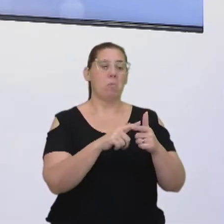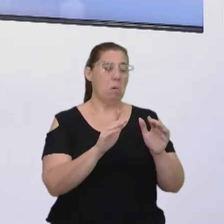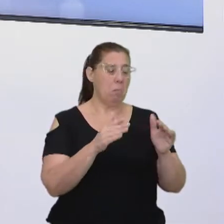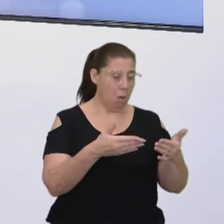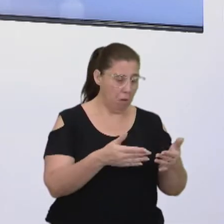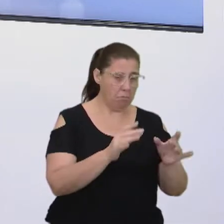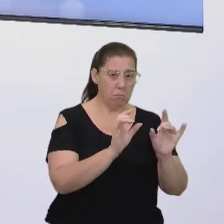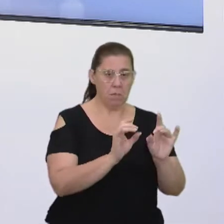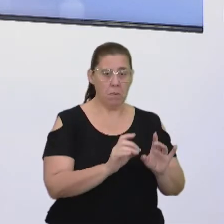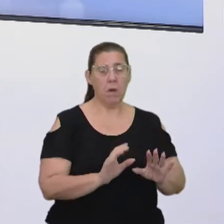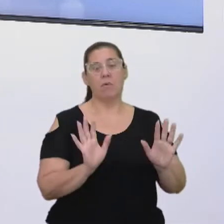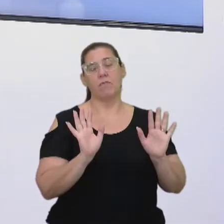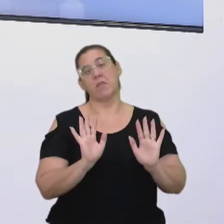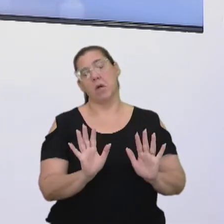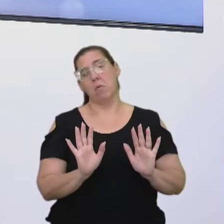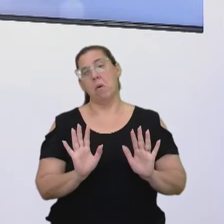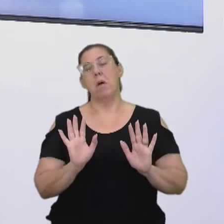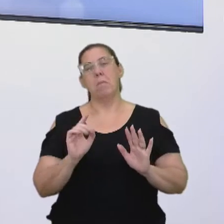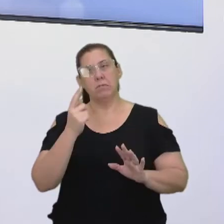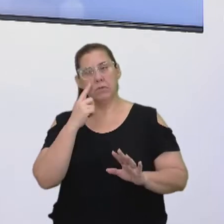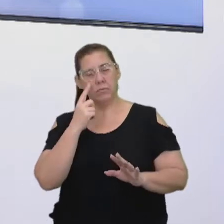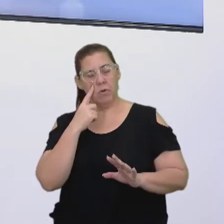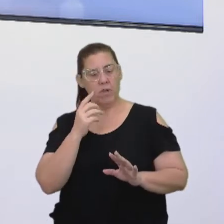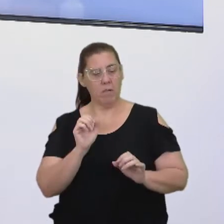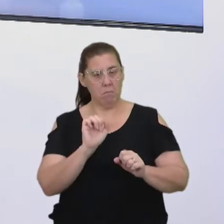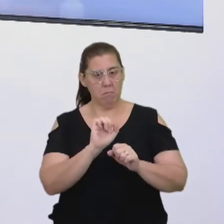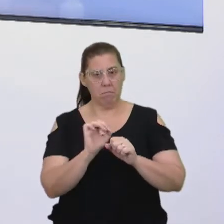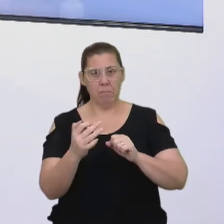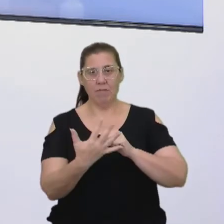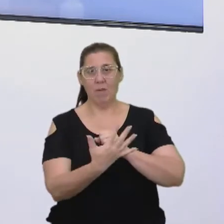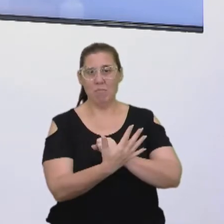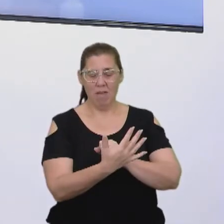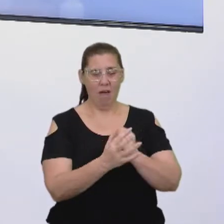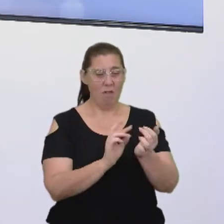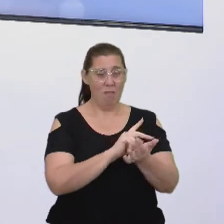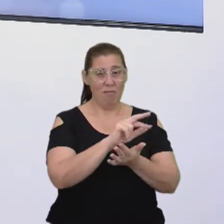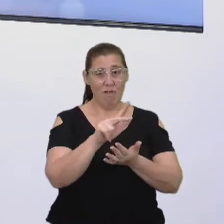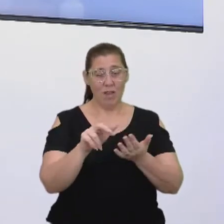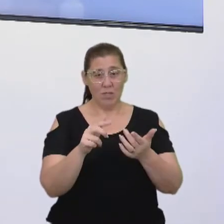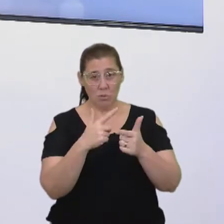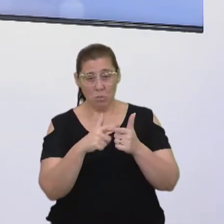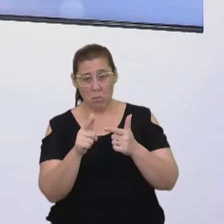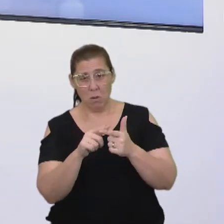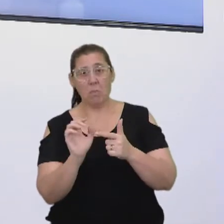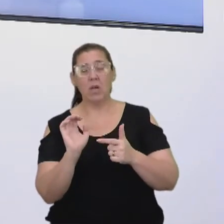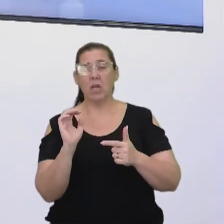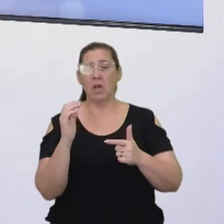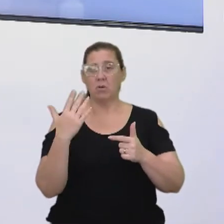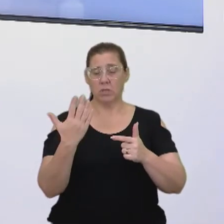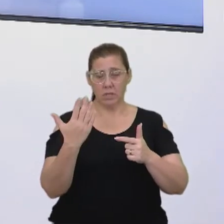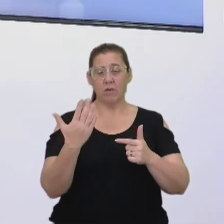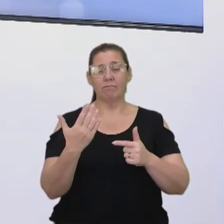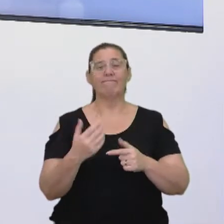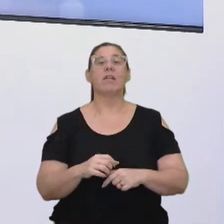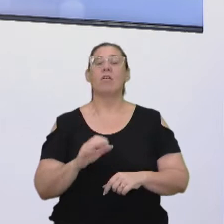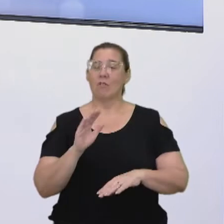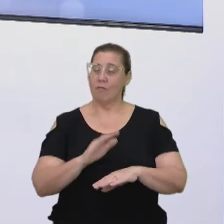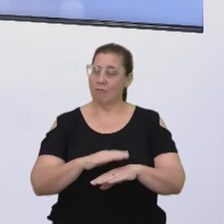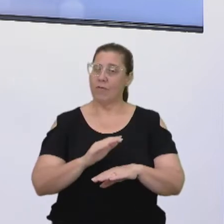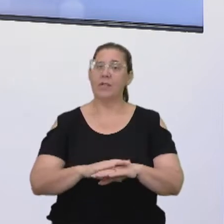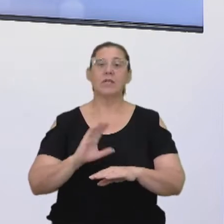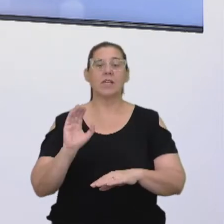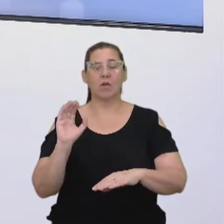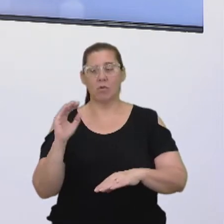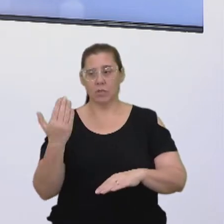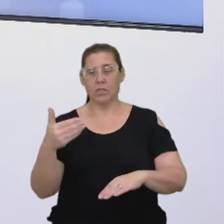que causa isso. Mas se a gente for olhar, a pandemia e entre outros tantos processos também auxiliaram para que a gente aumentasse aí